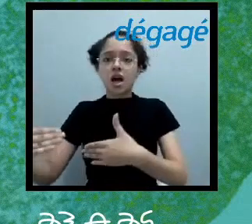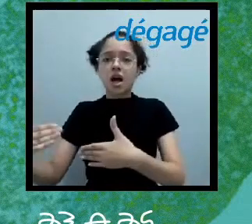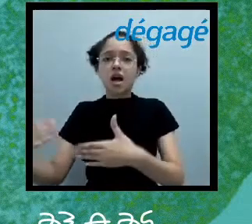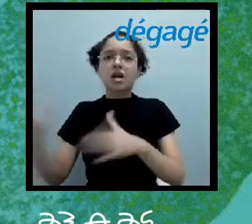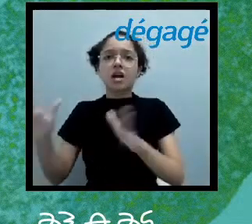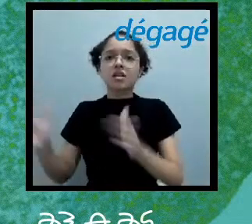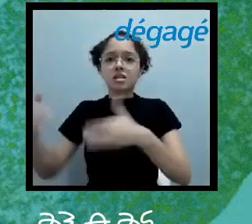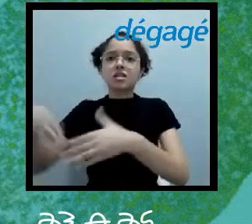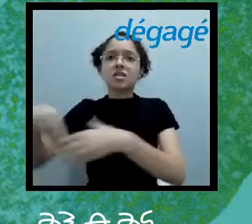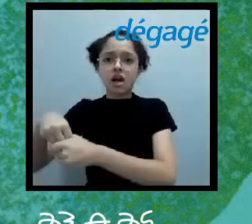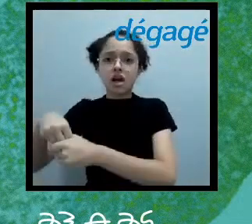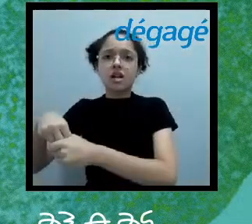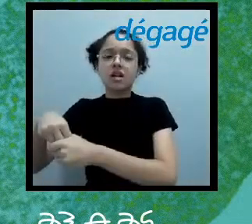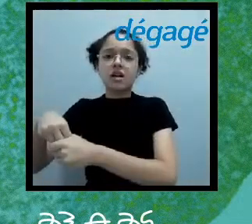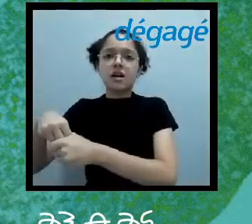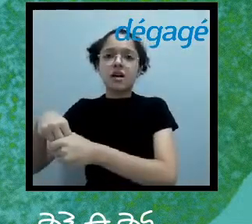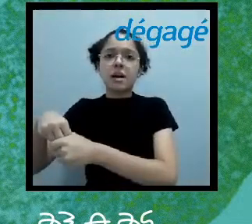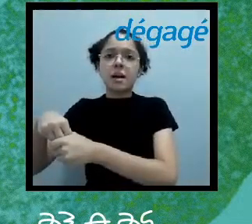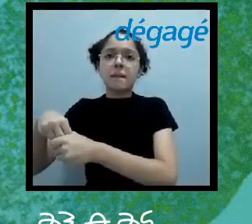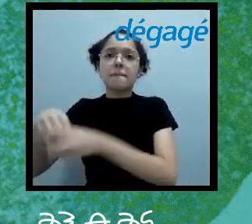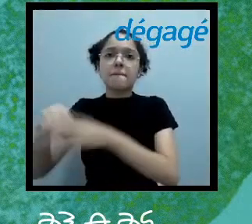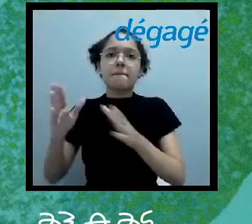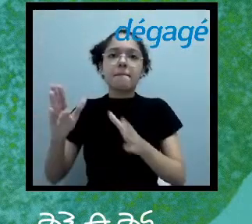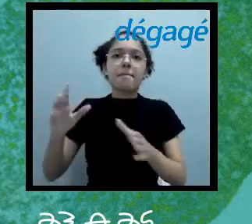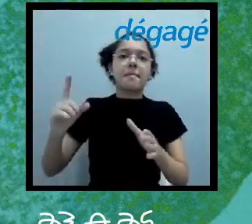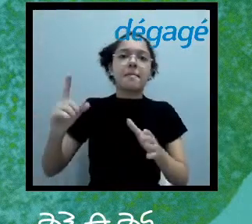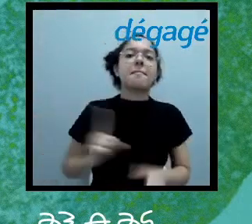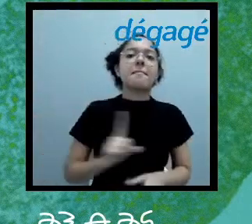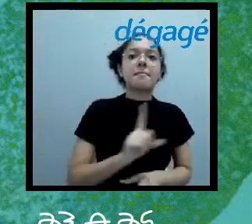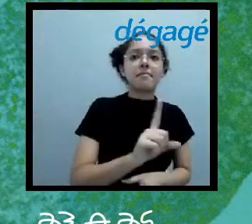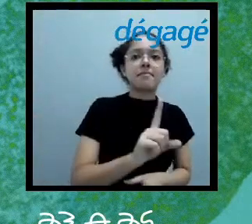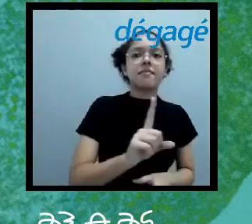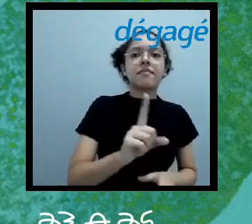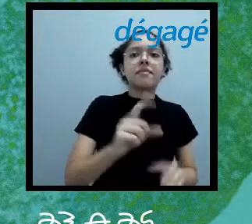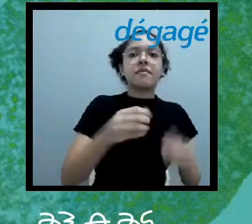no imaginário. Para mim, o lugar do professor de teatro na